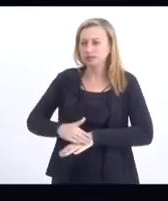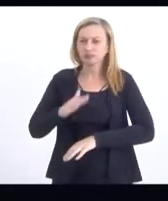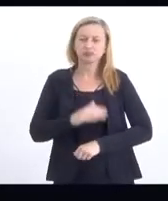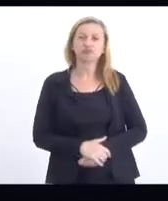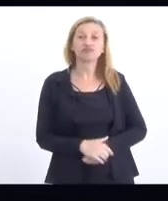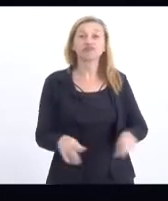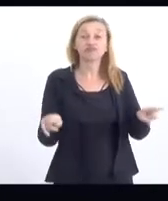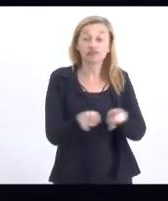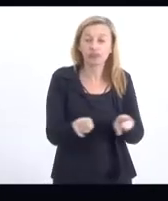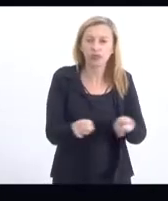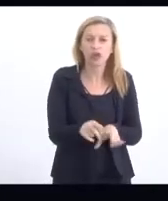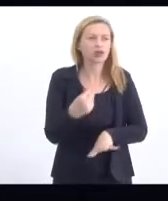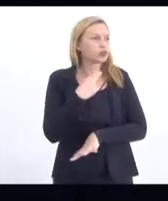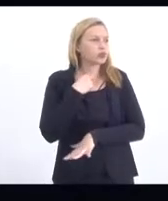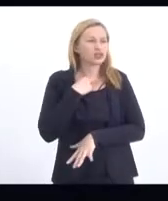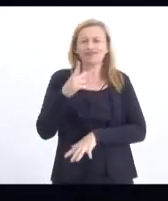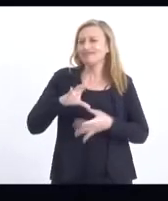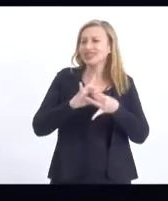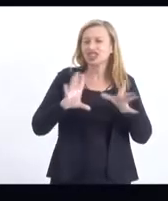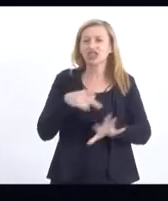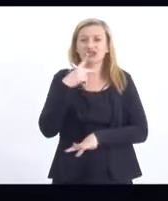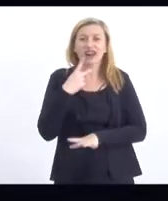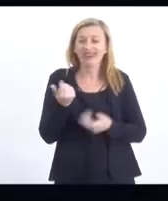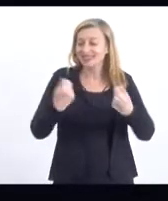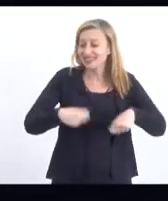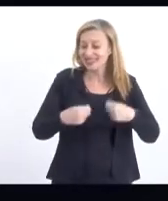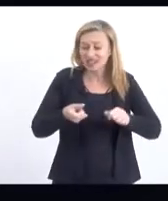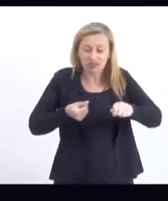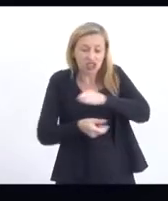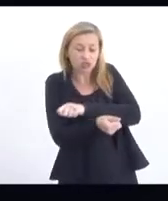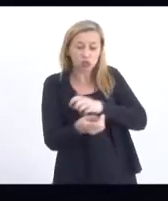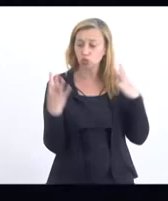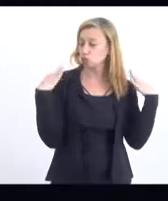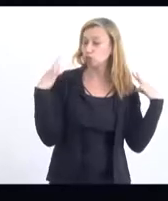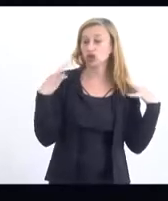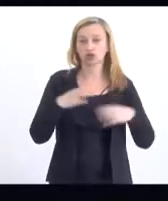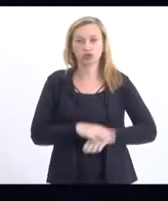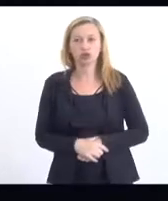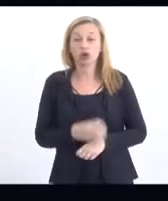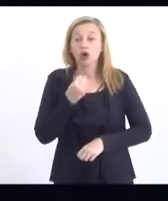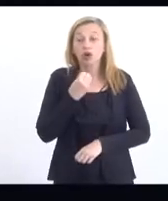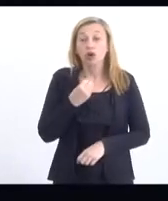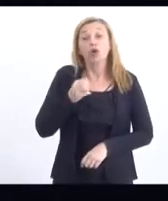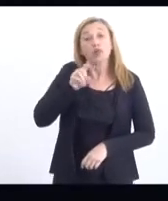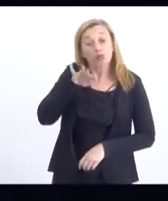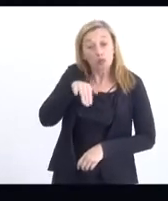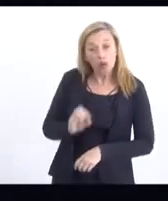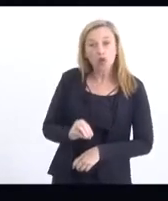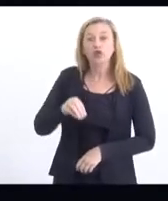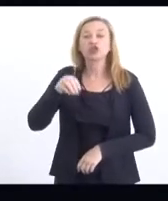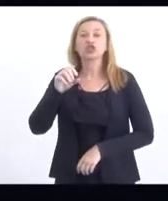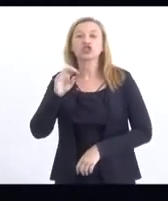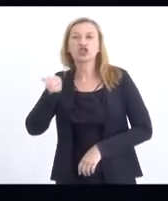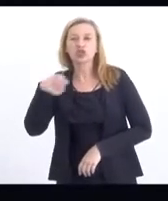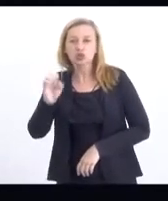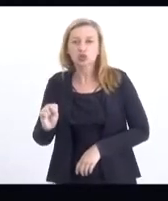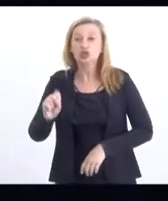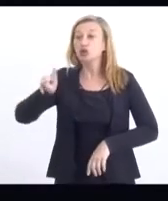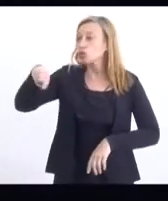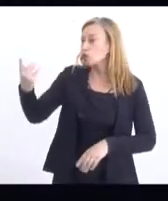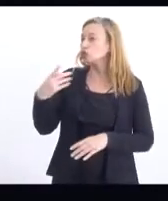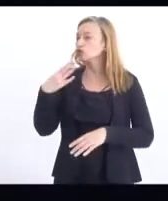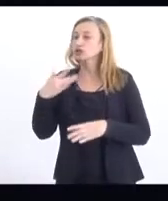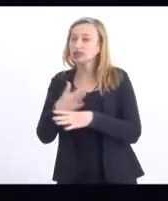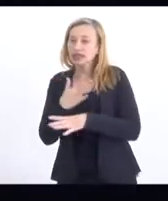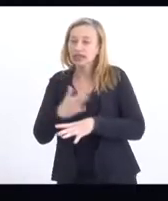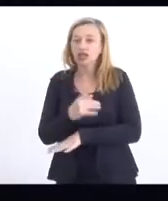Também não podemos deixar de falar da necessidade do investimento no turismo. Como Bom Jesus, muitas outras cidades do Noroeste, eu acredito que são